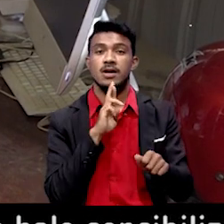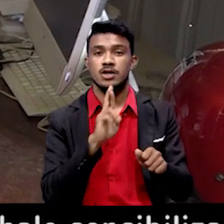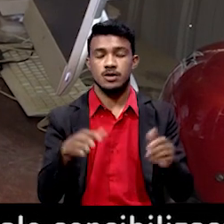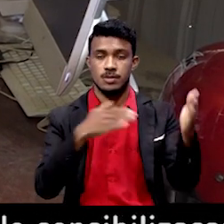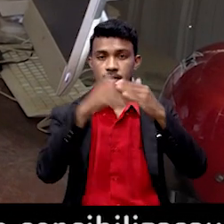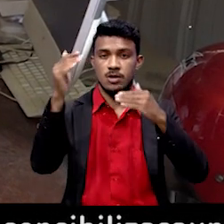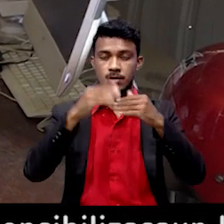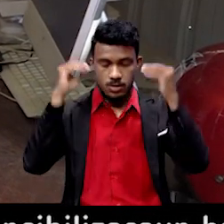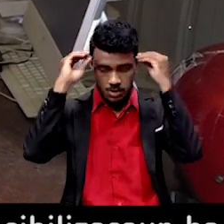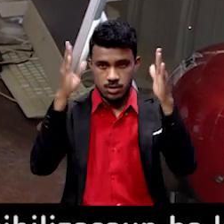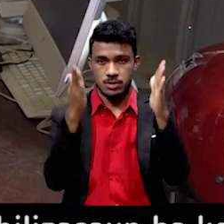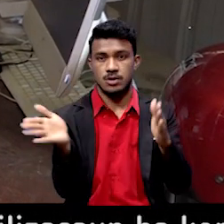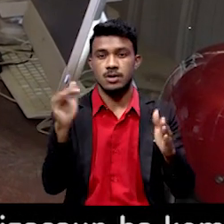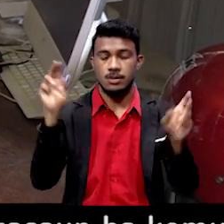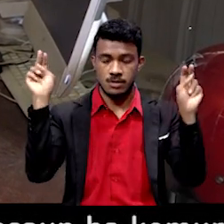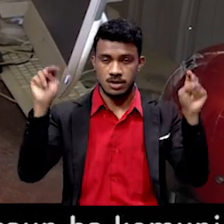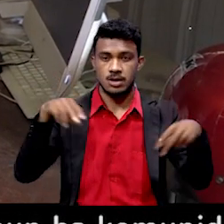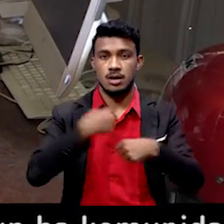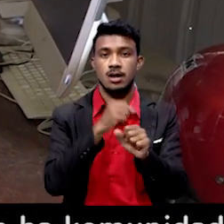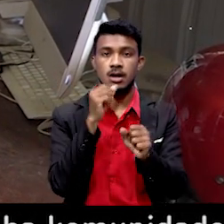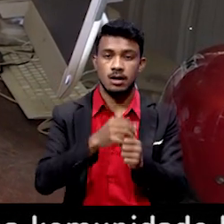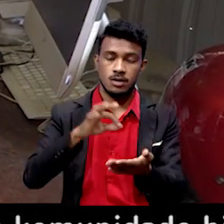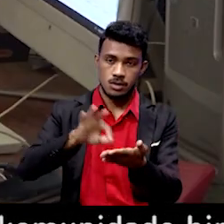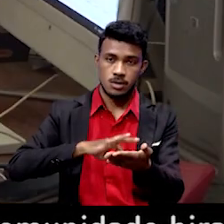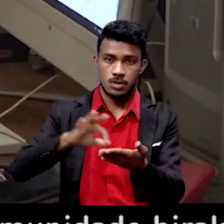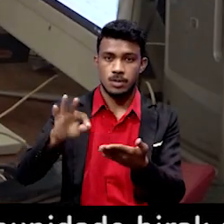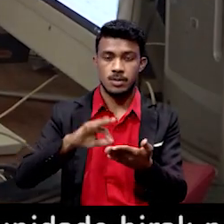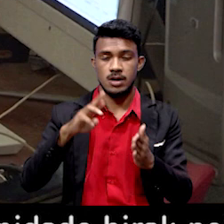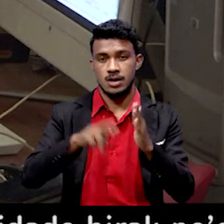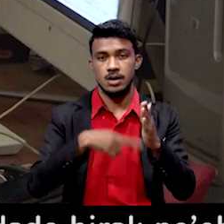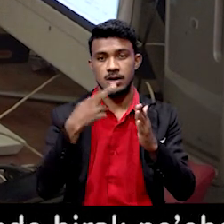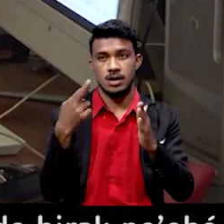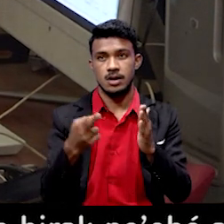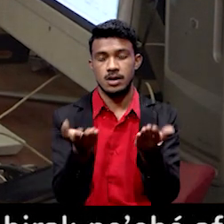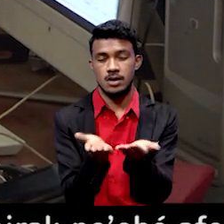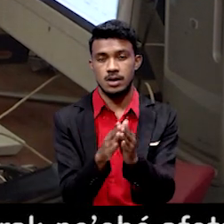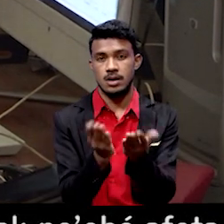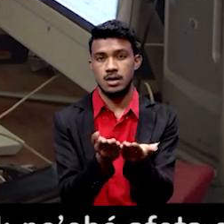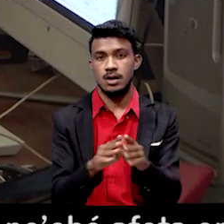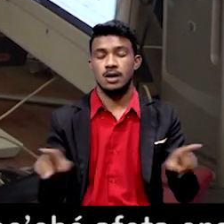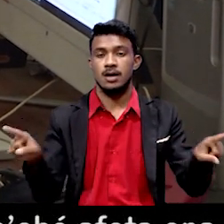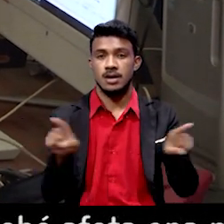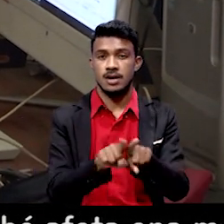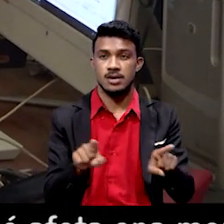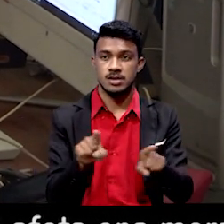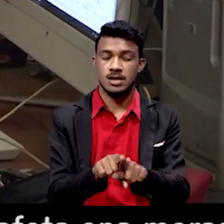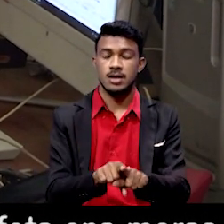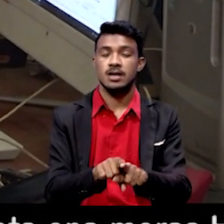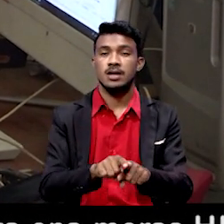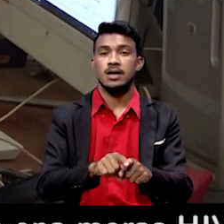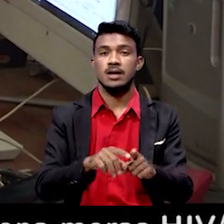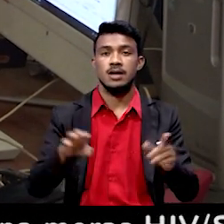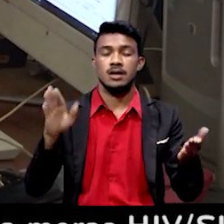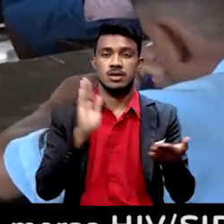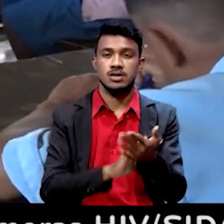professor Sira mak precisa halo revisão ba currículum. Tamba currículum, hanesang recurso acadêmica sira nebe